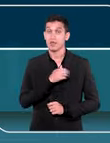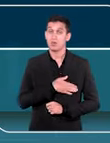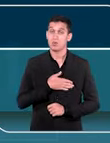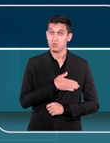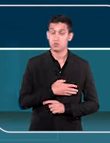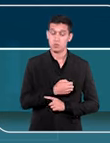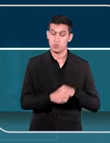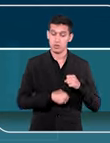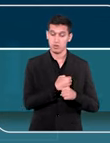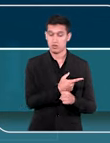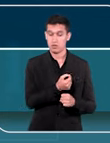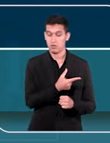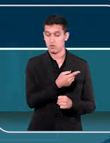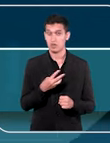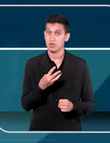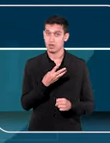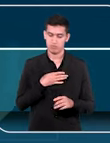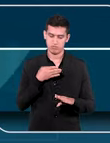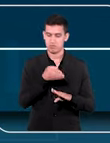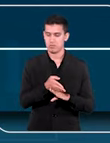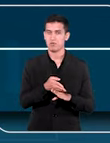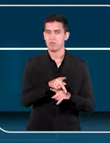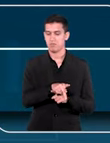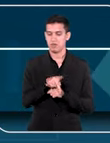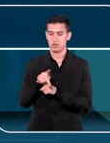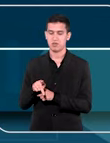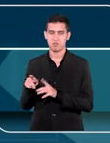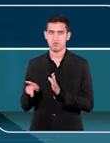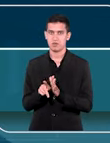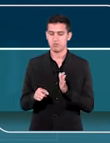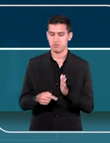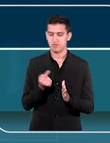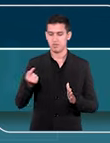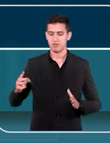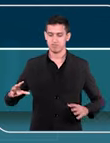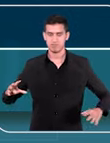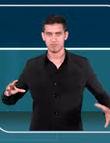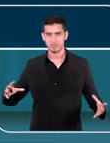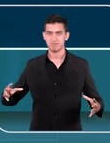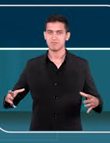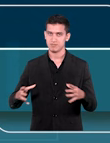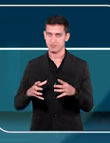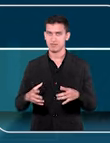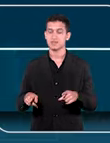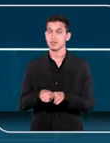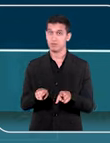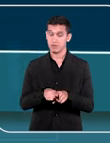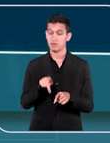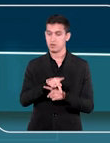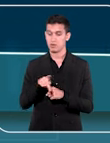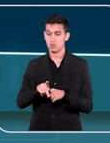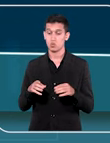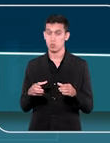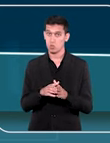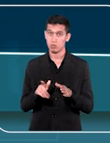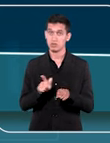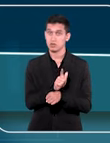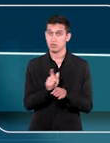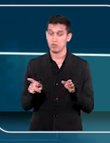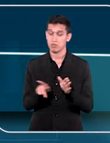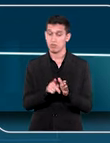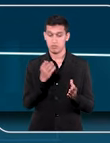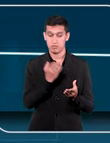Em agosto de 2023, assumiu a presidência da 1ª Seção. É presidente também da Comissão Gestora